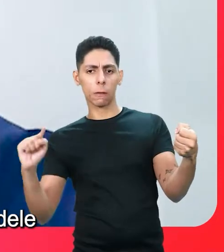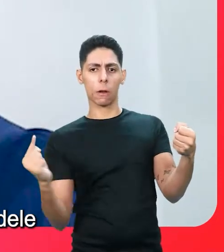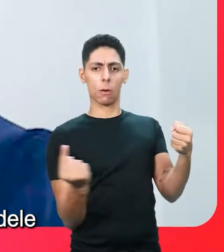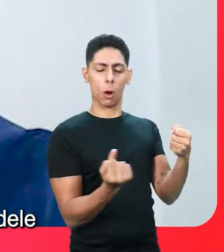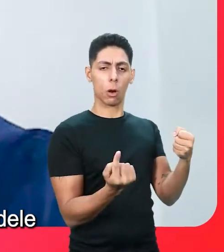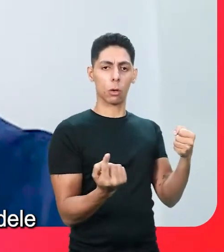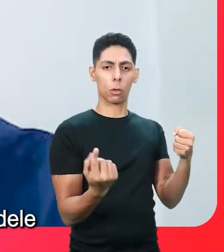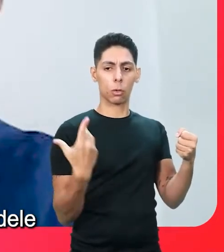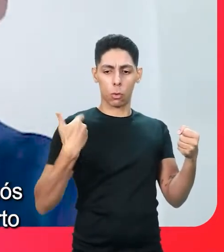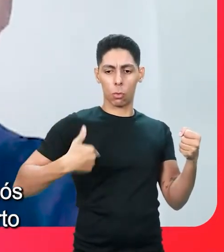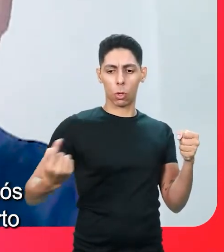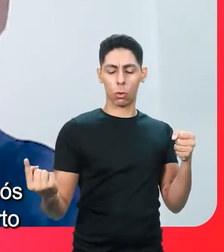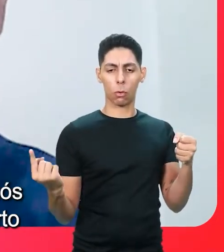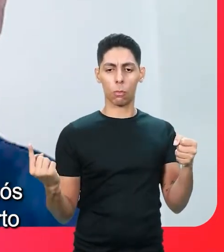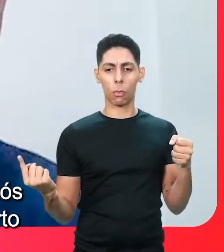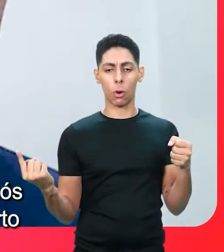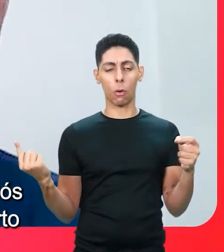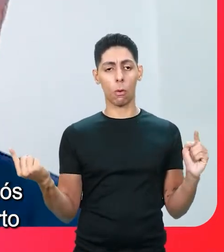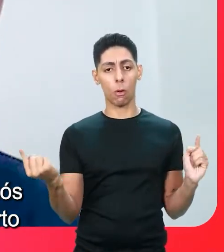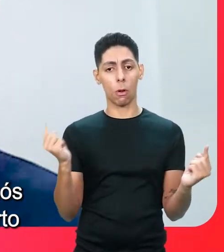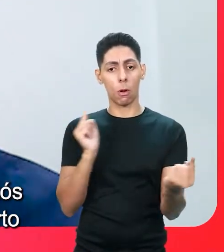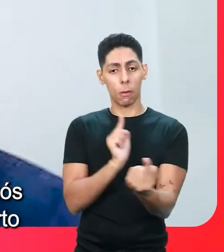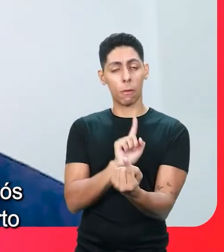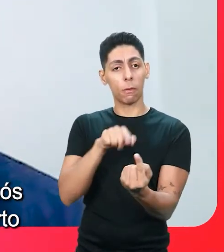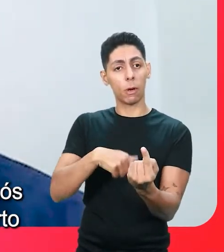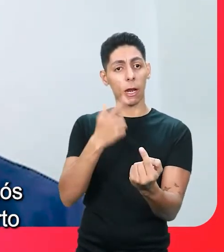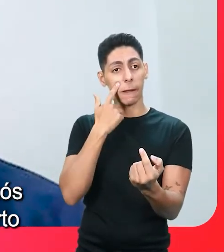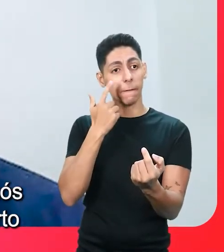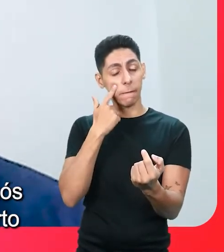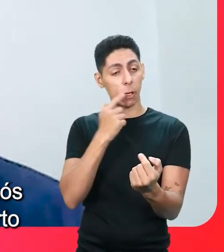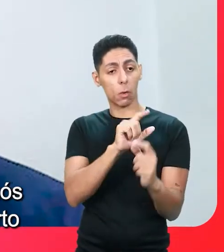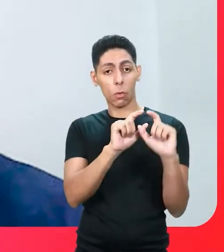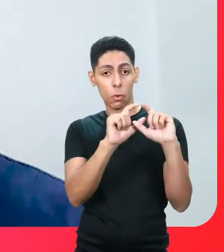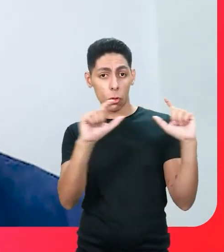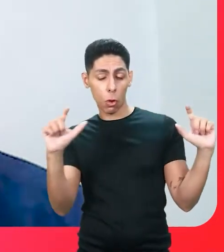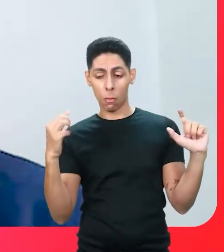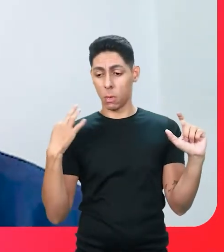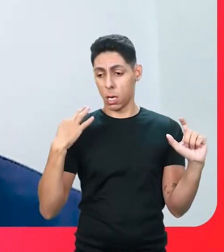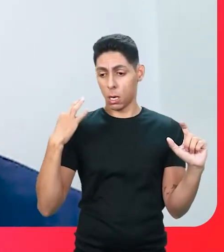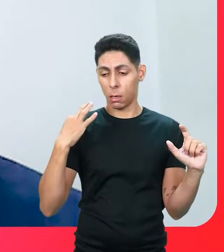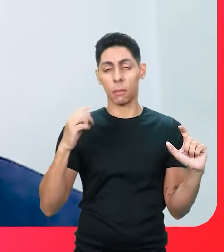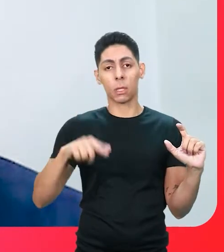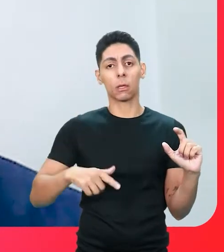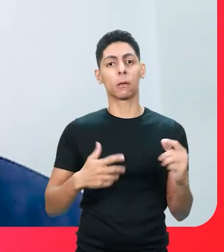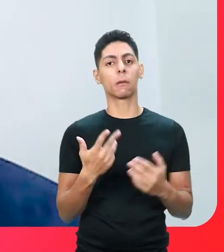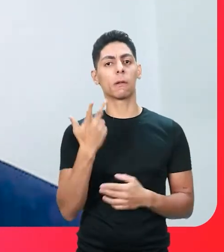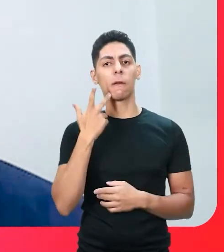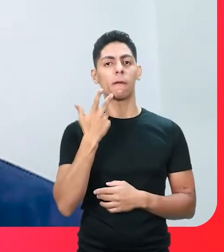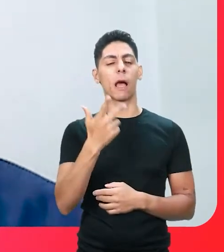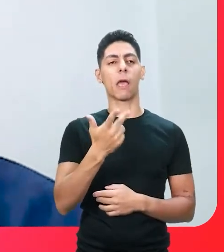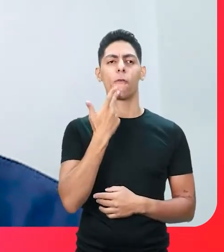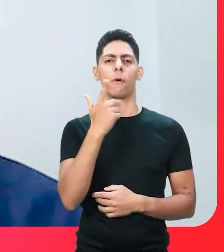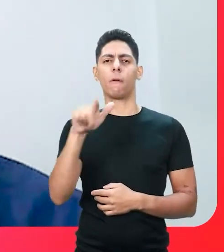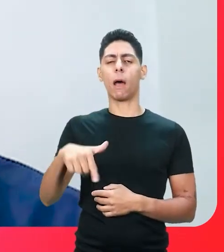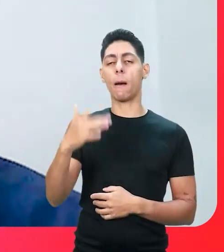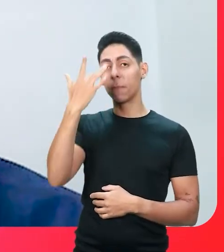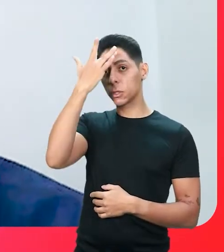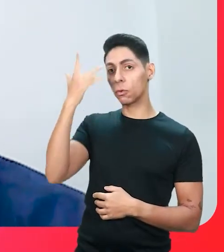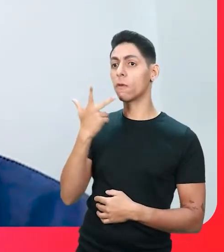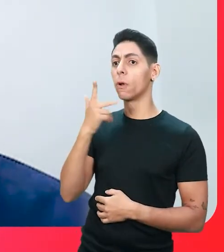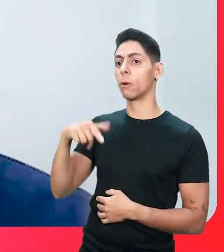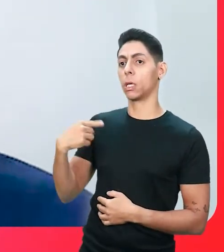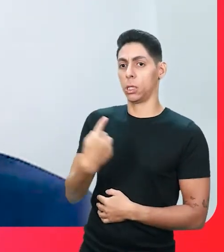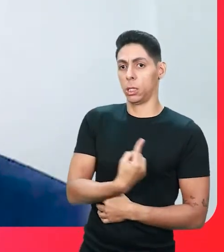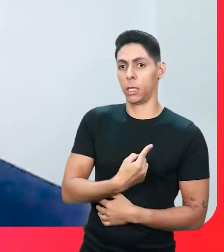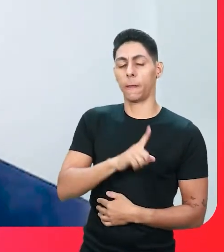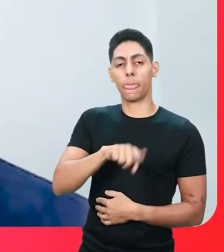corpo para o lado de trás dele e vi o número da camisa. Pois é, gente, esse que falou com a gente, o ouvinte da Tupi, foi o Elber,